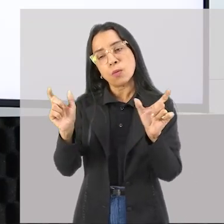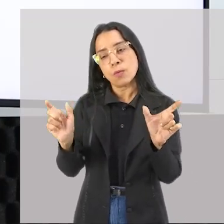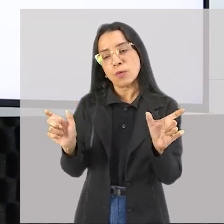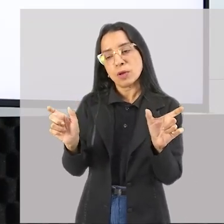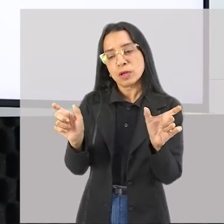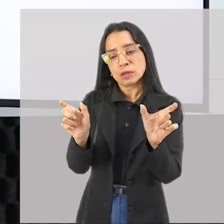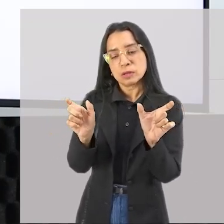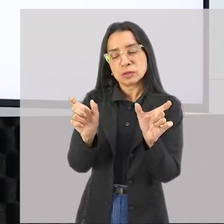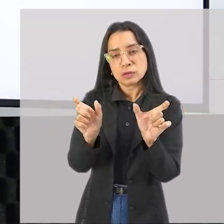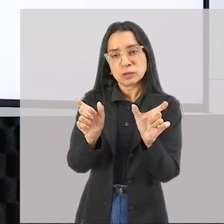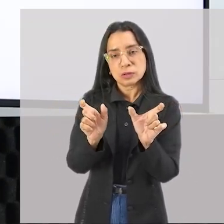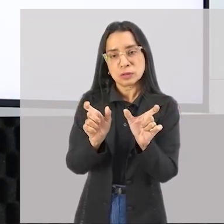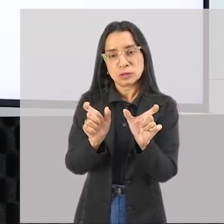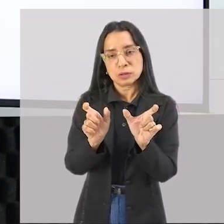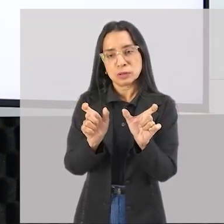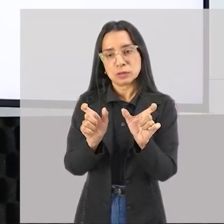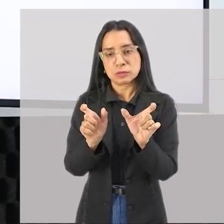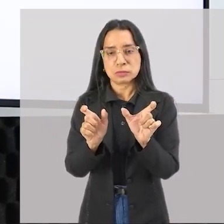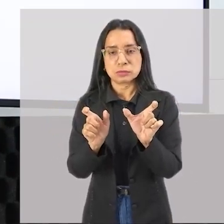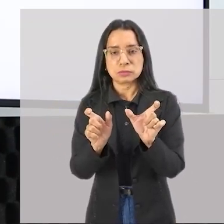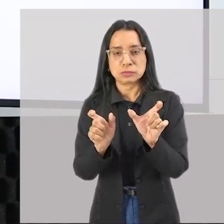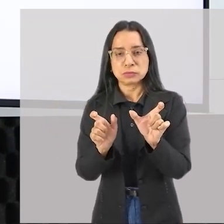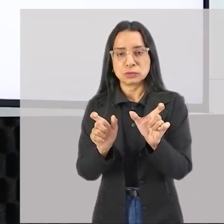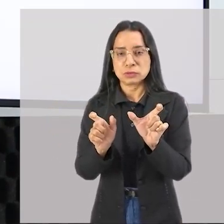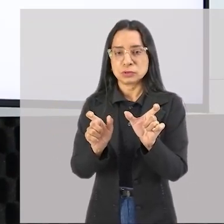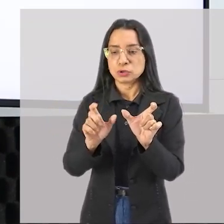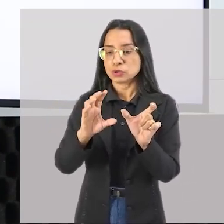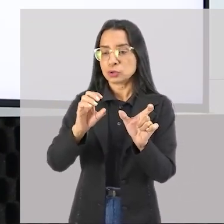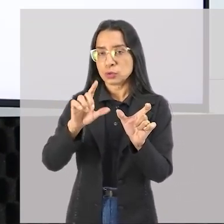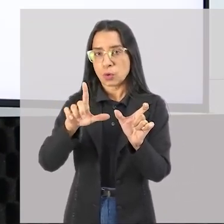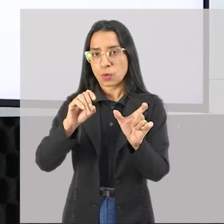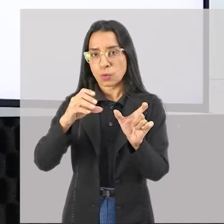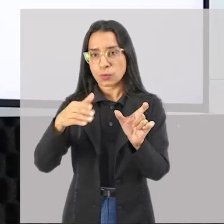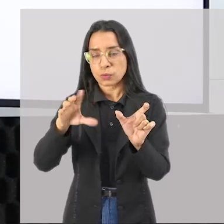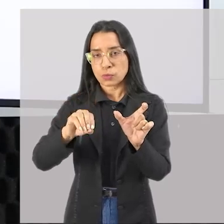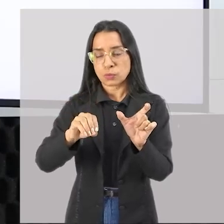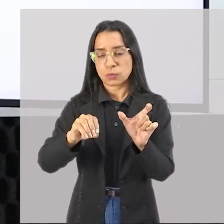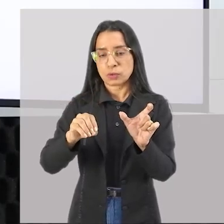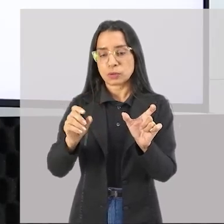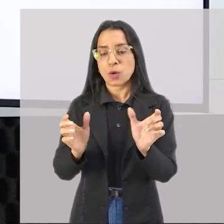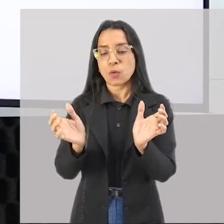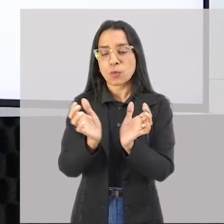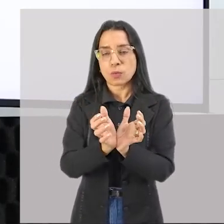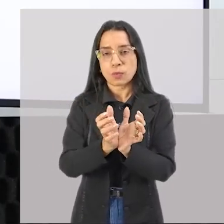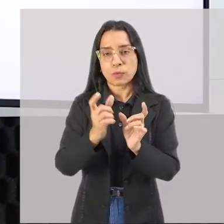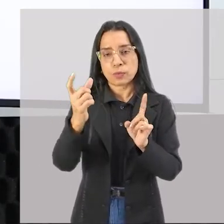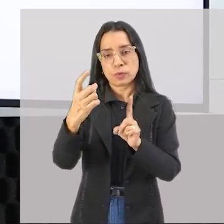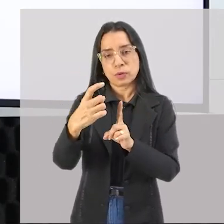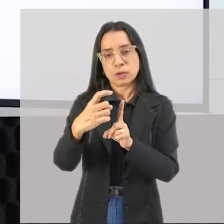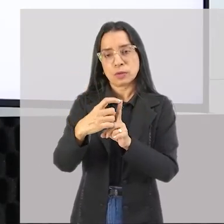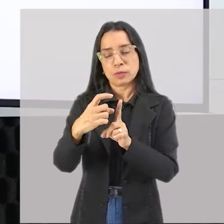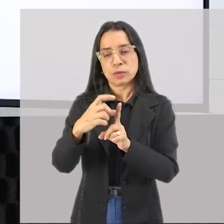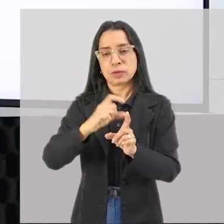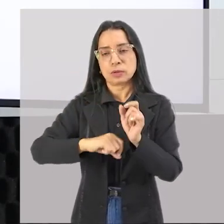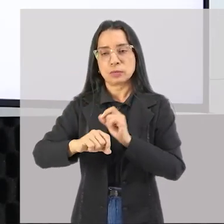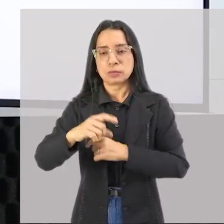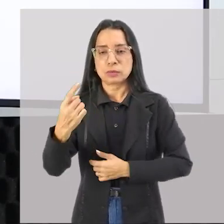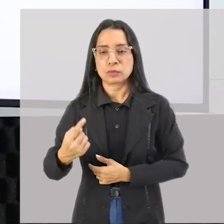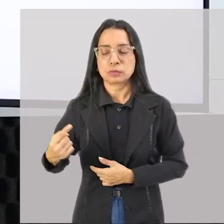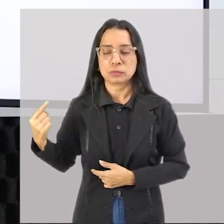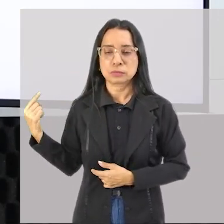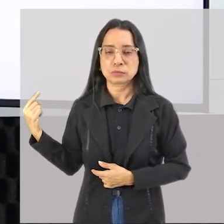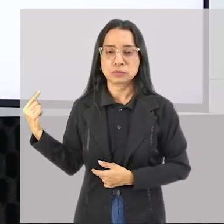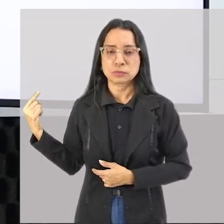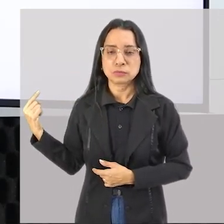Mas o conceito é um pouquinho diferente. Phrases em inglês são locuções, são grupos de palavras. São frequentemente ou